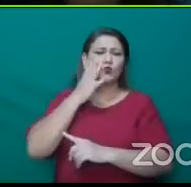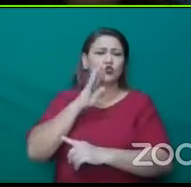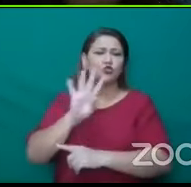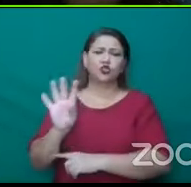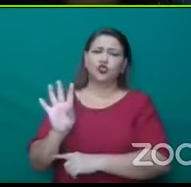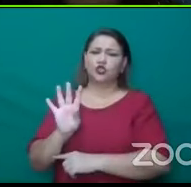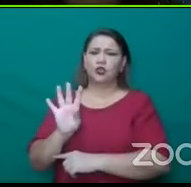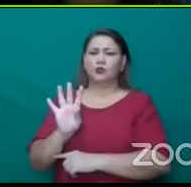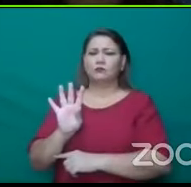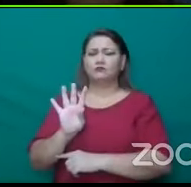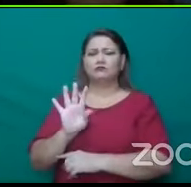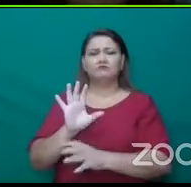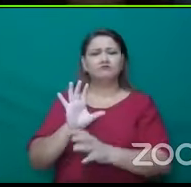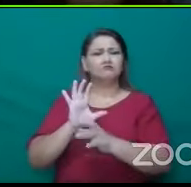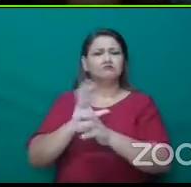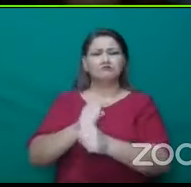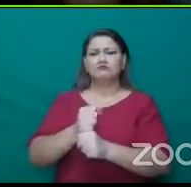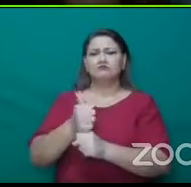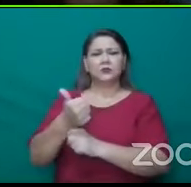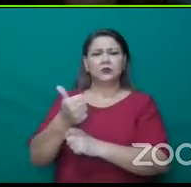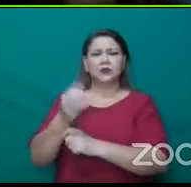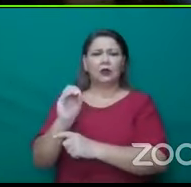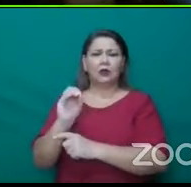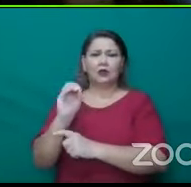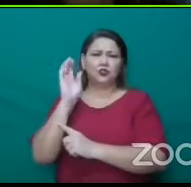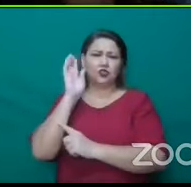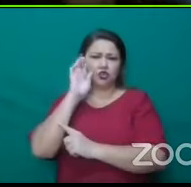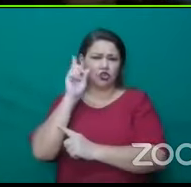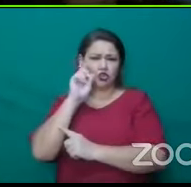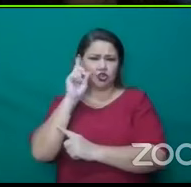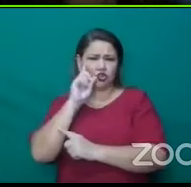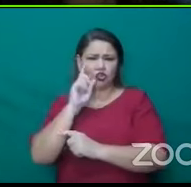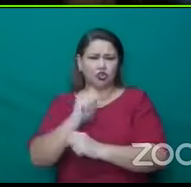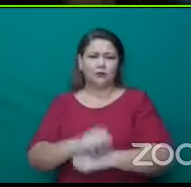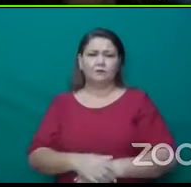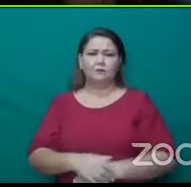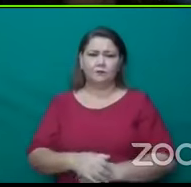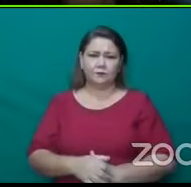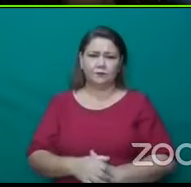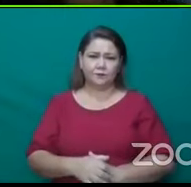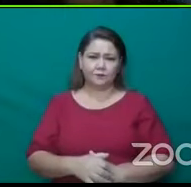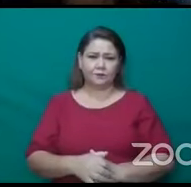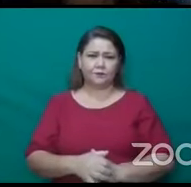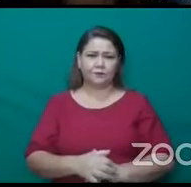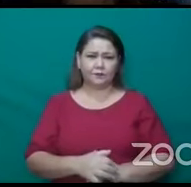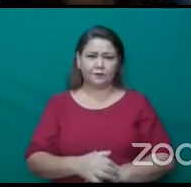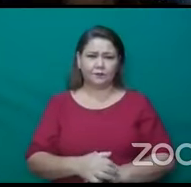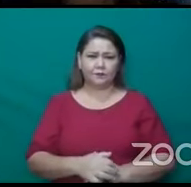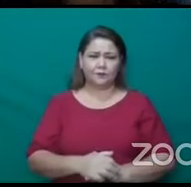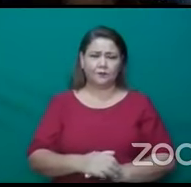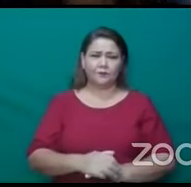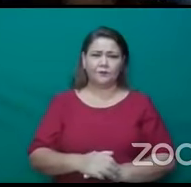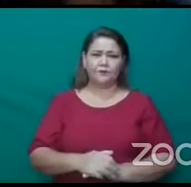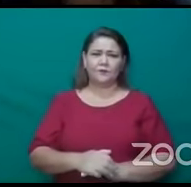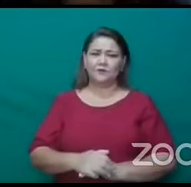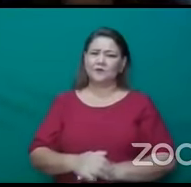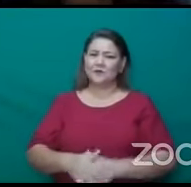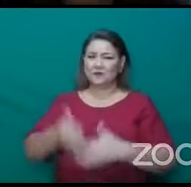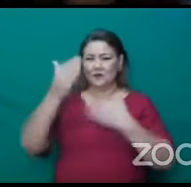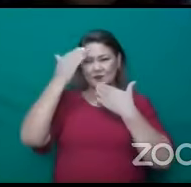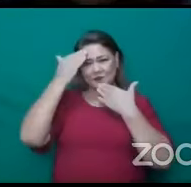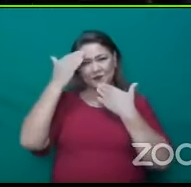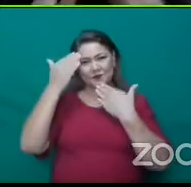uns 10 dias ao todo. Ficou muito bom mesmo. Querido, nossa, é isso. Muito obrigado,